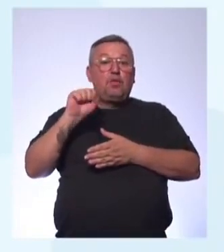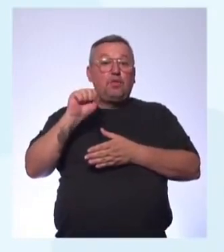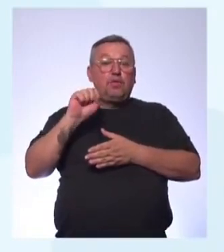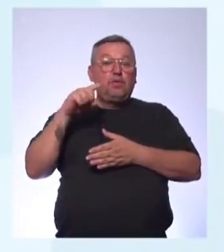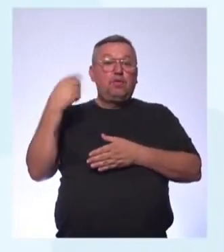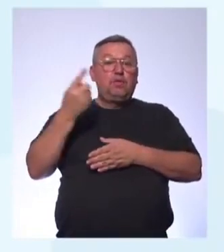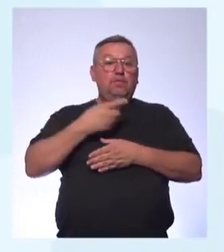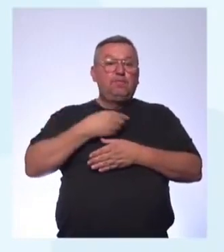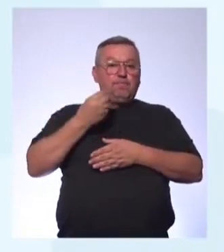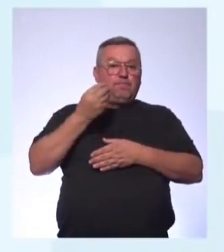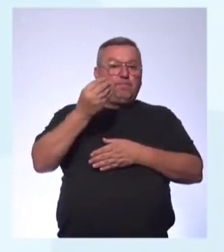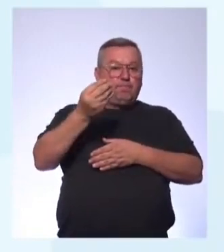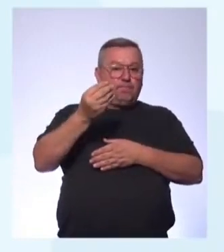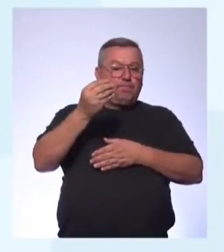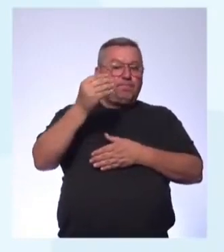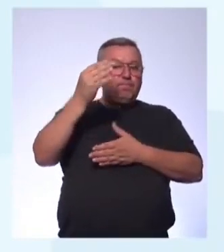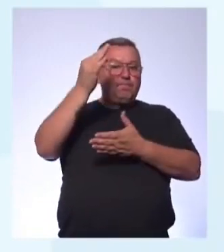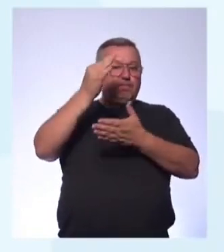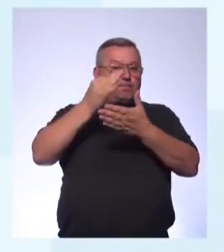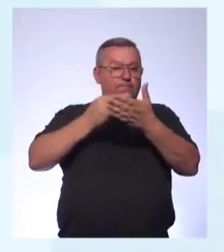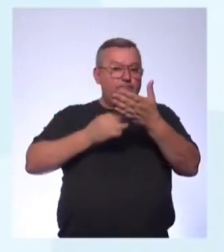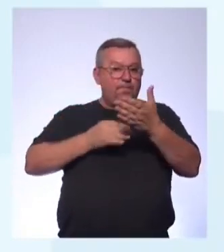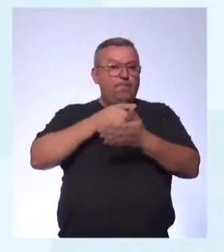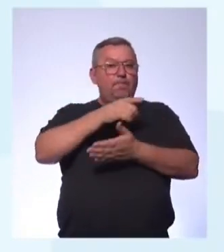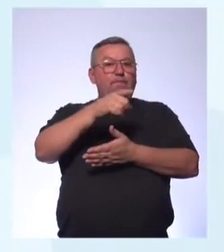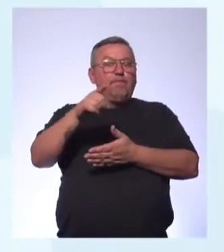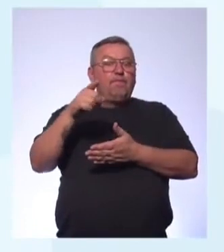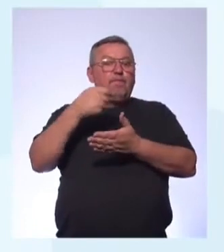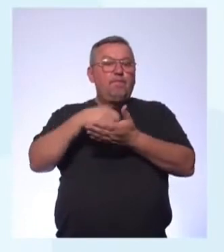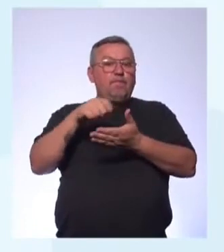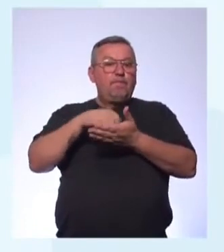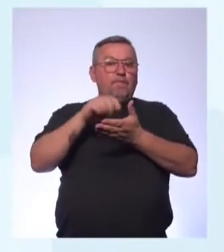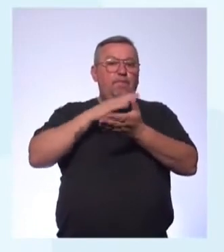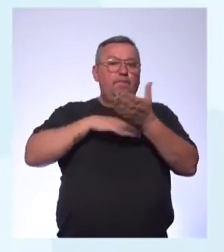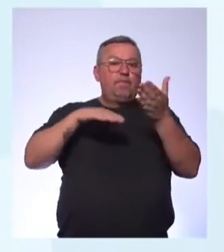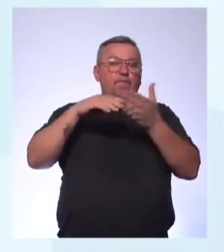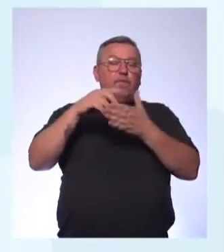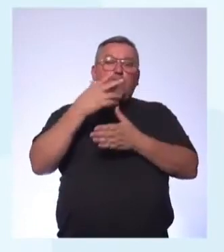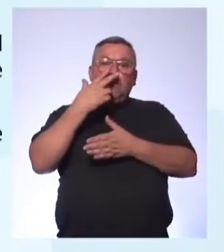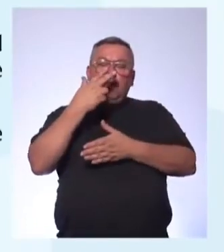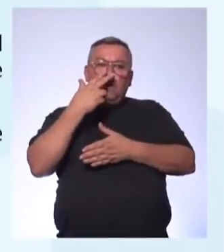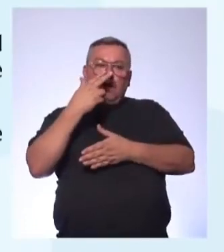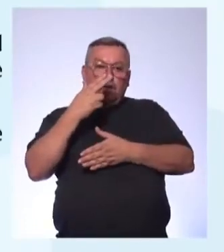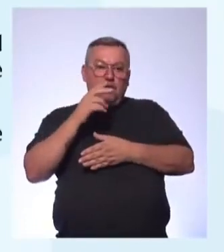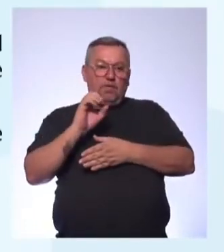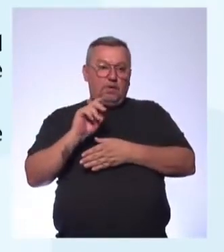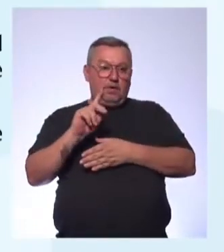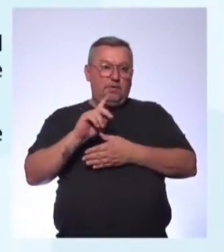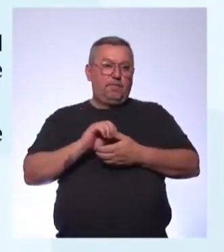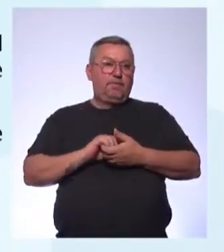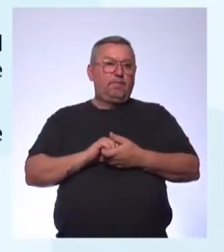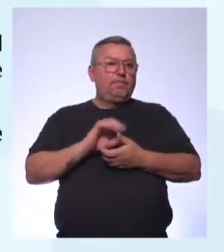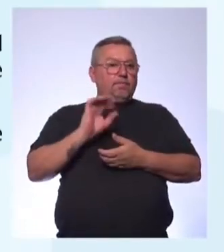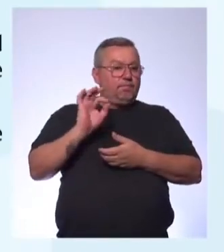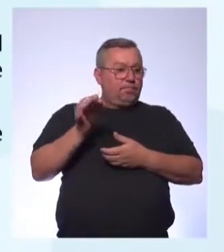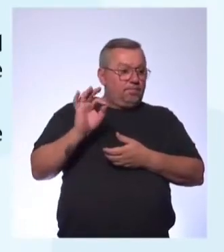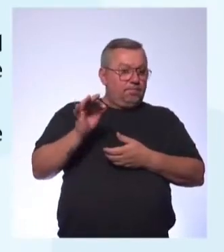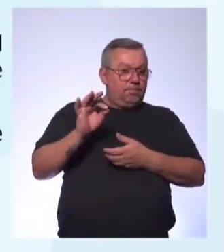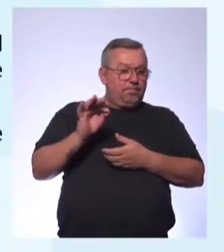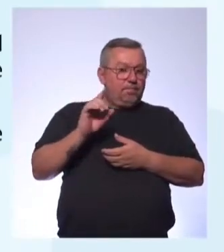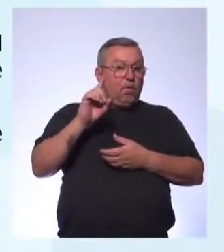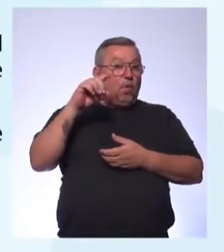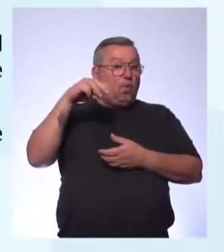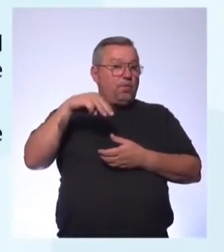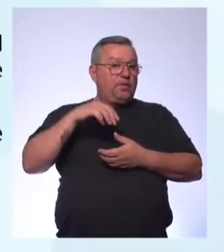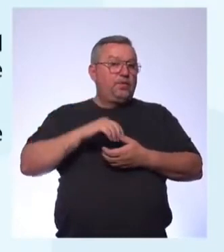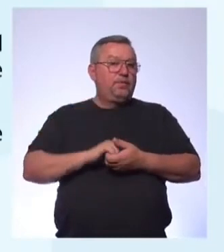vamos deixar lá no texto e você vai escrever todos os cognatos que você encontrar lá no texto, ok? Tá certo? See you later. Te